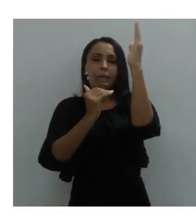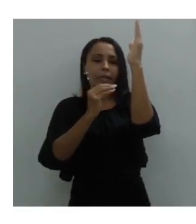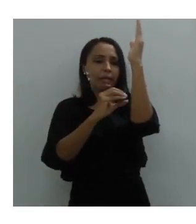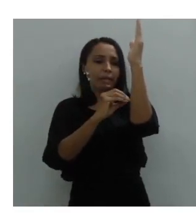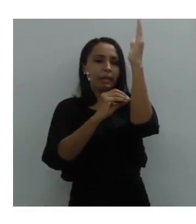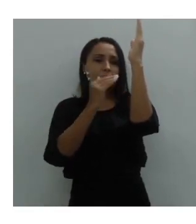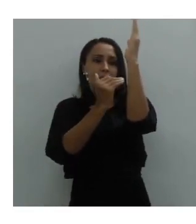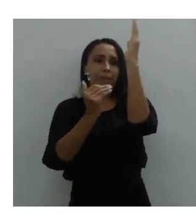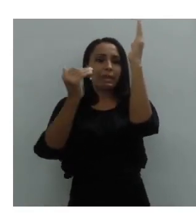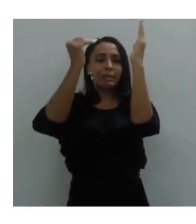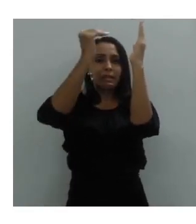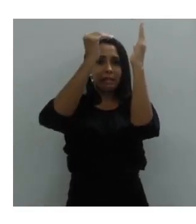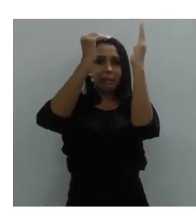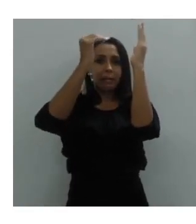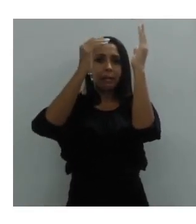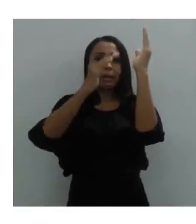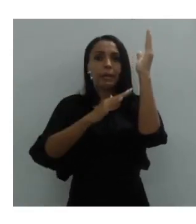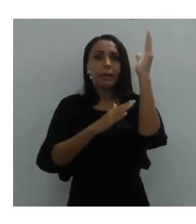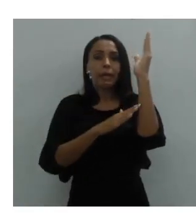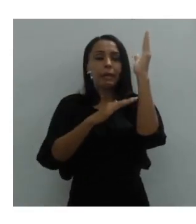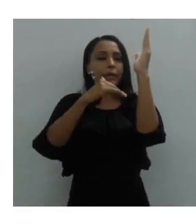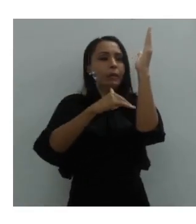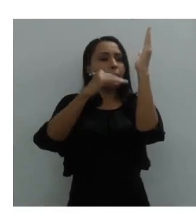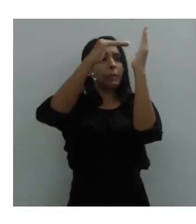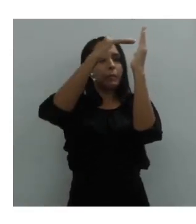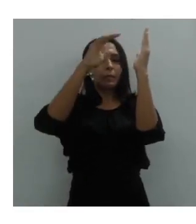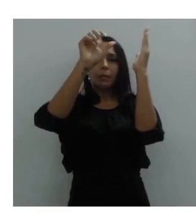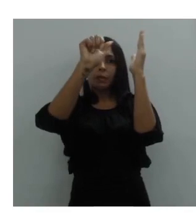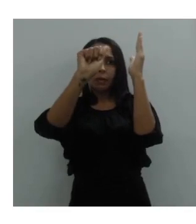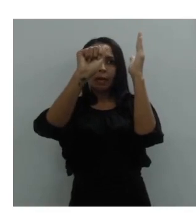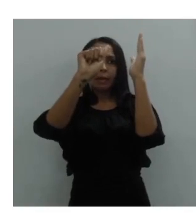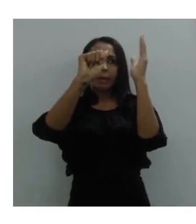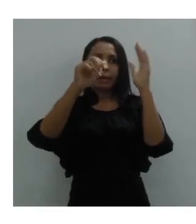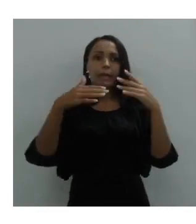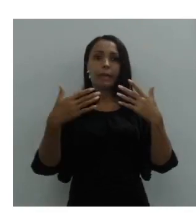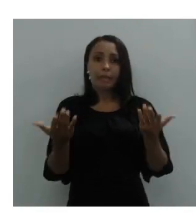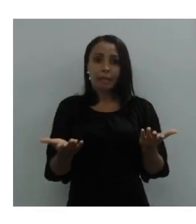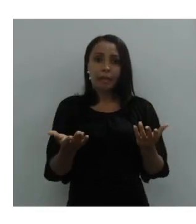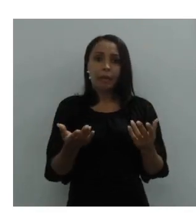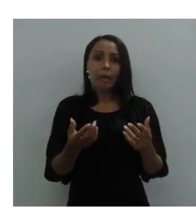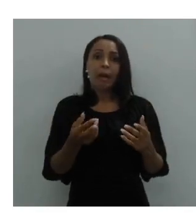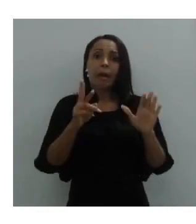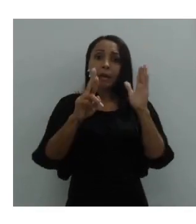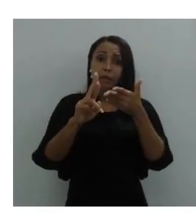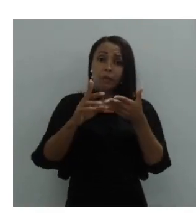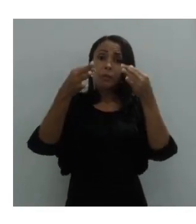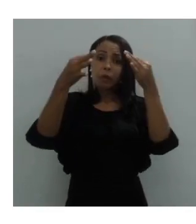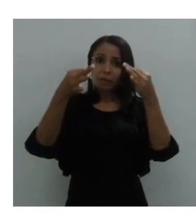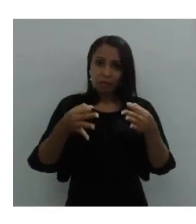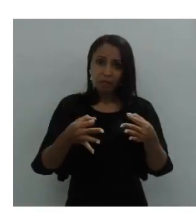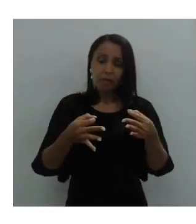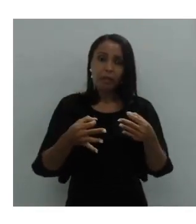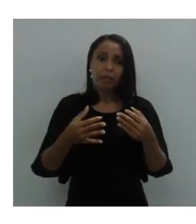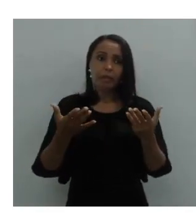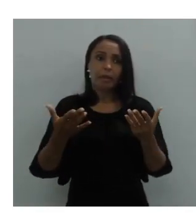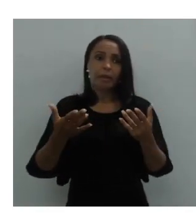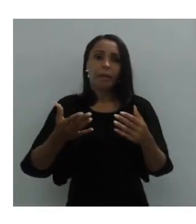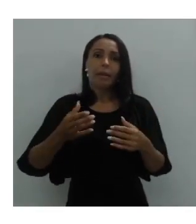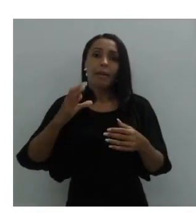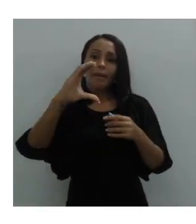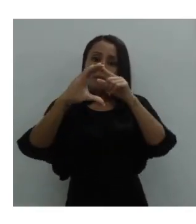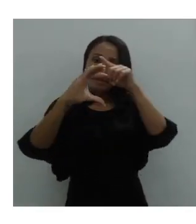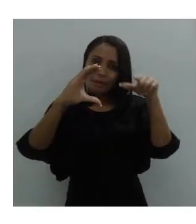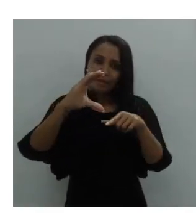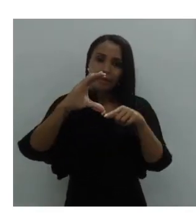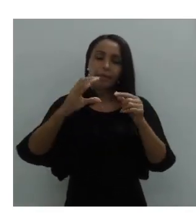e está marcado ali como ponto A ali em cima. Portanto, a resposta correta é a